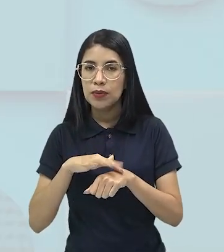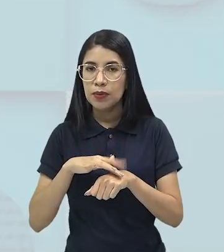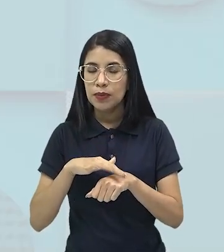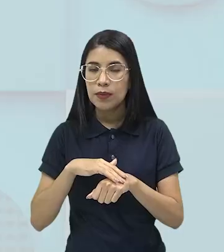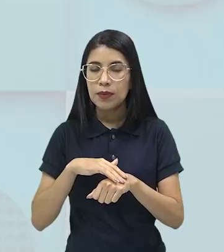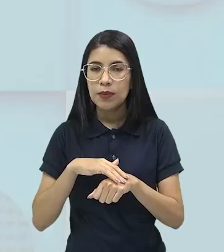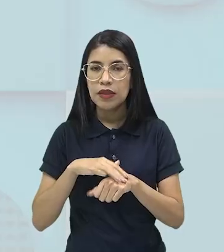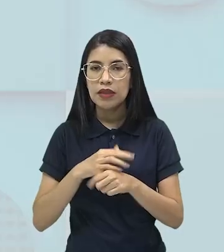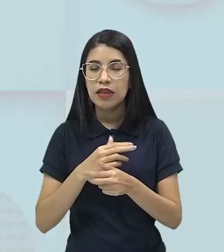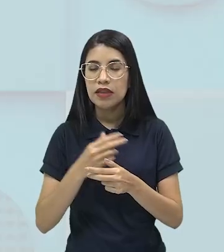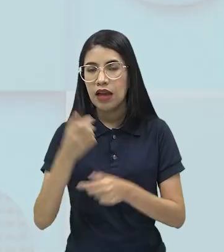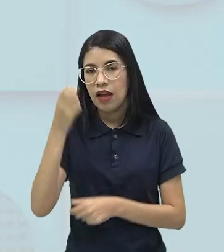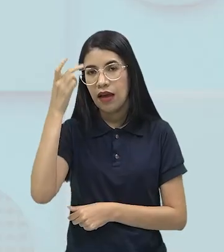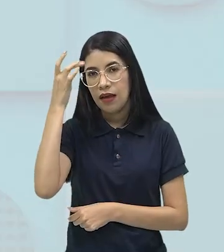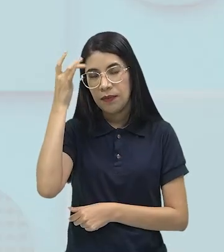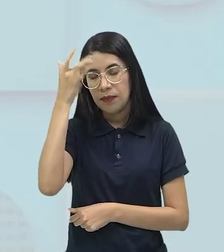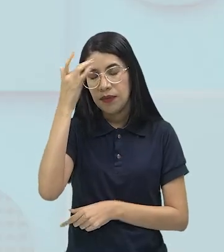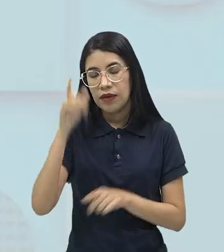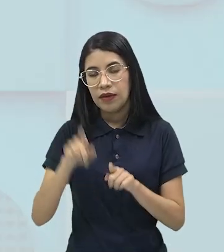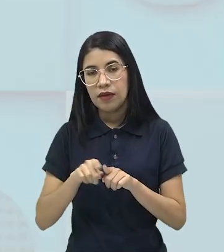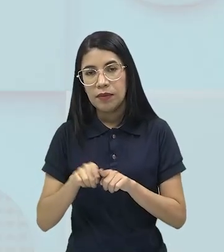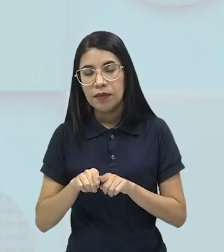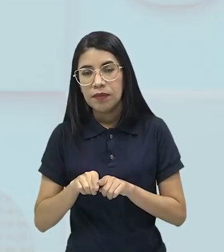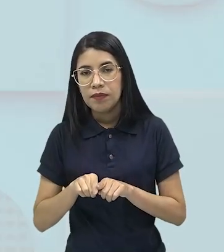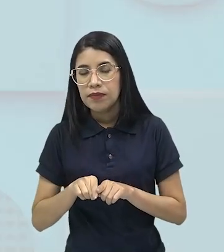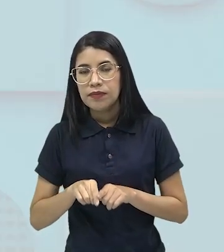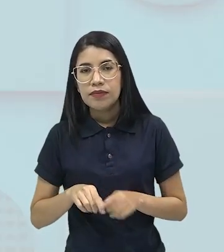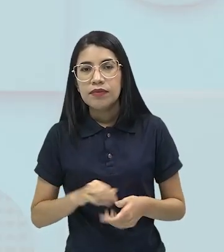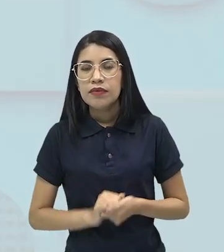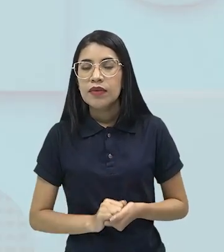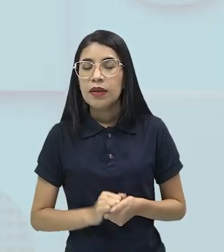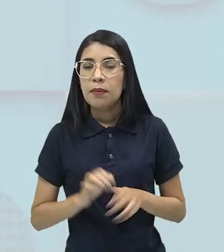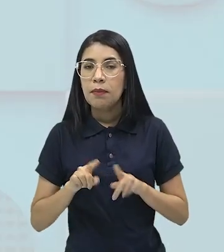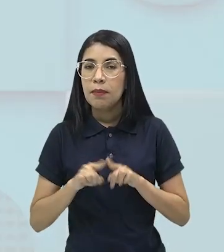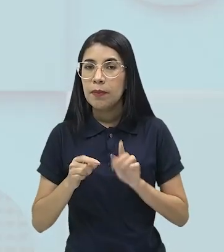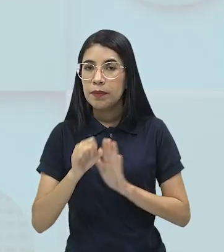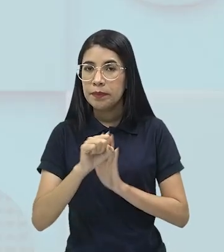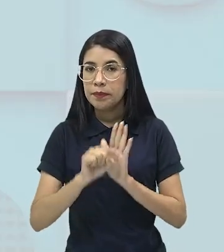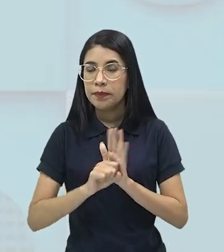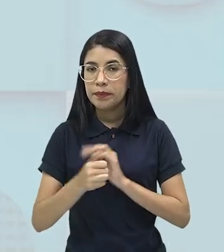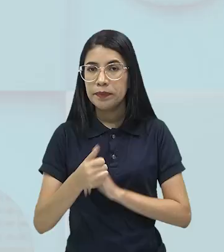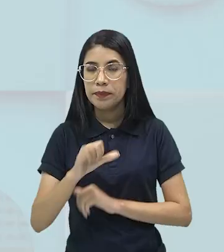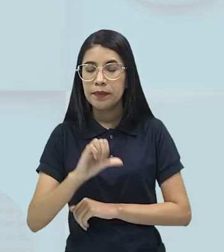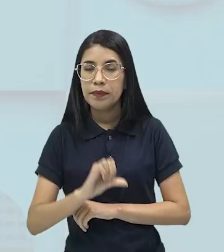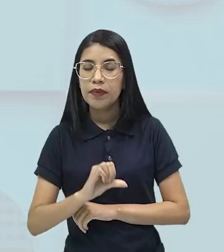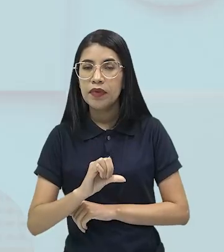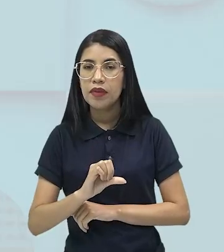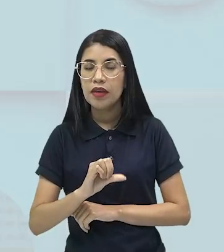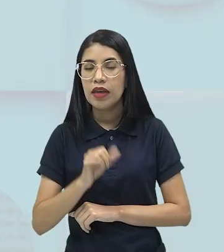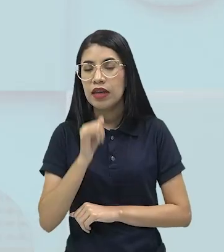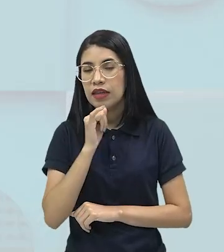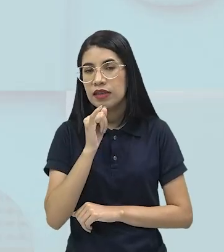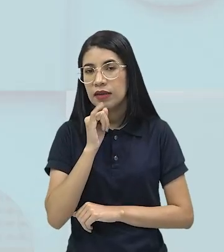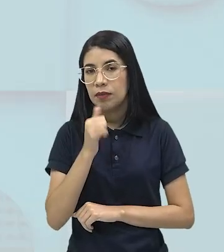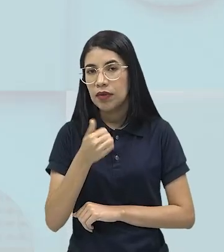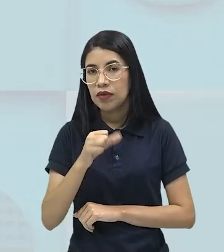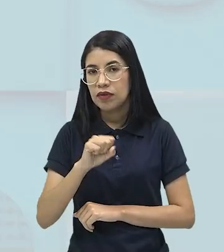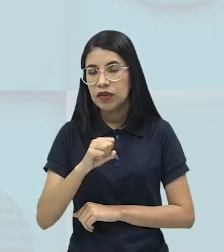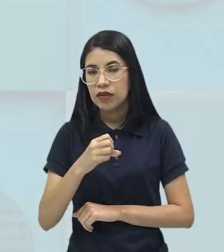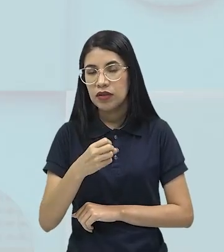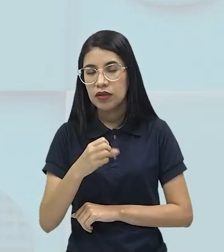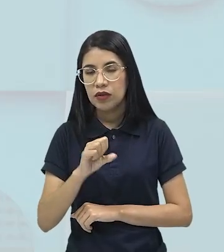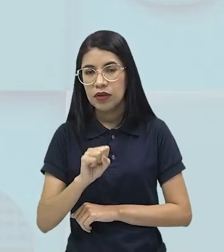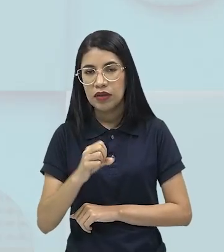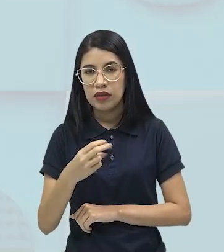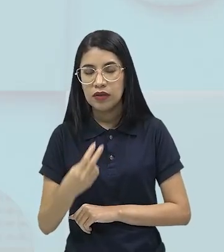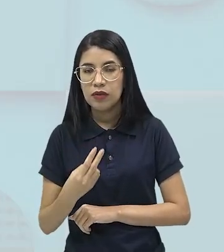tratar essa pessoa. É claro que, para o século XIX, né, 1882, a ciência